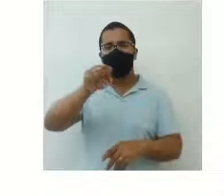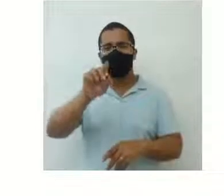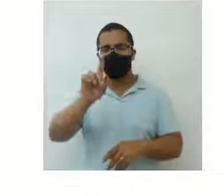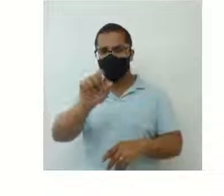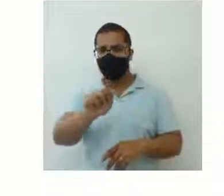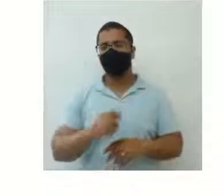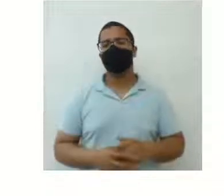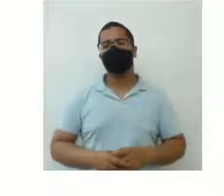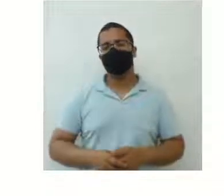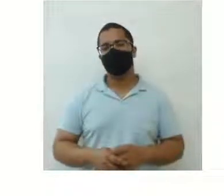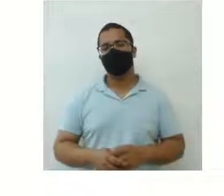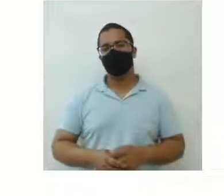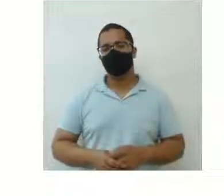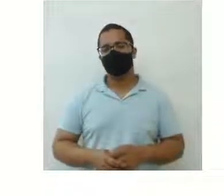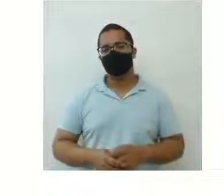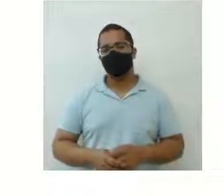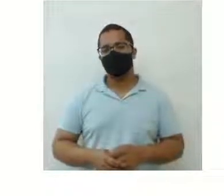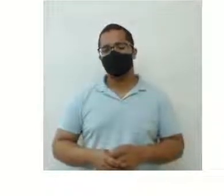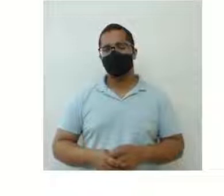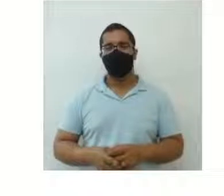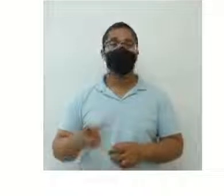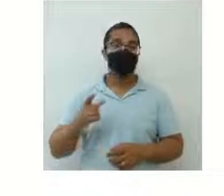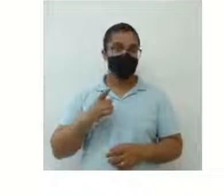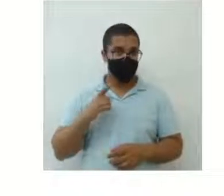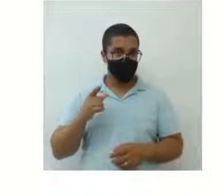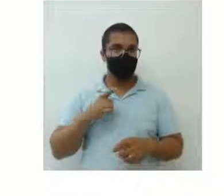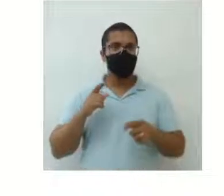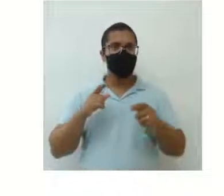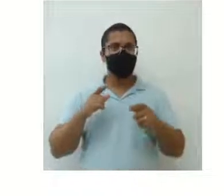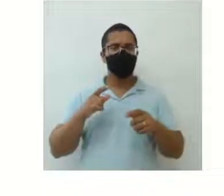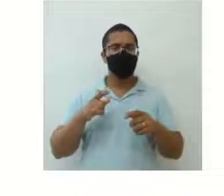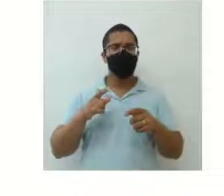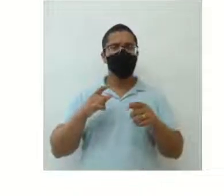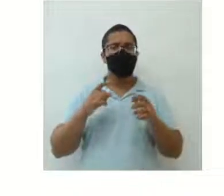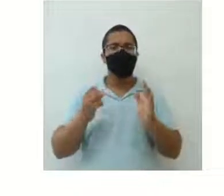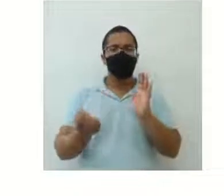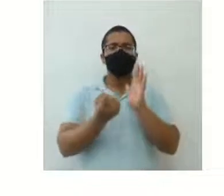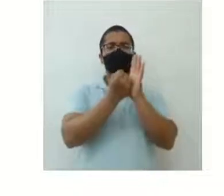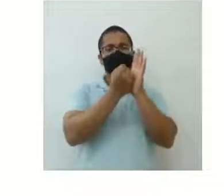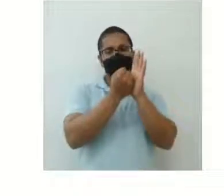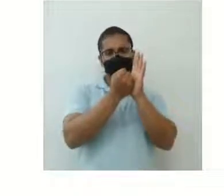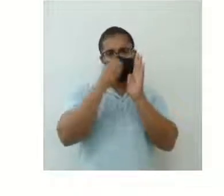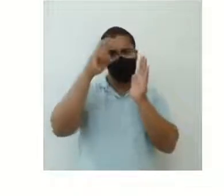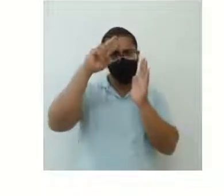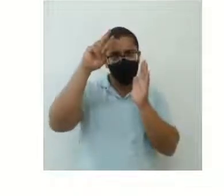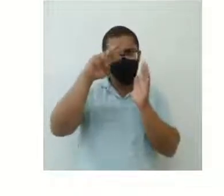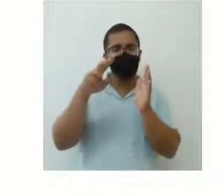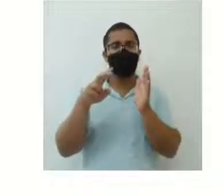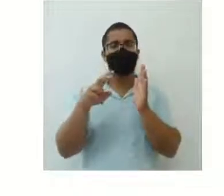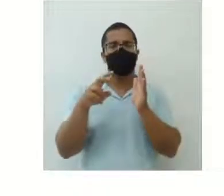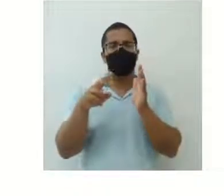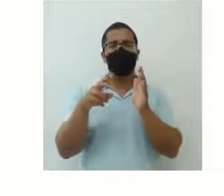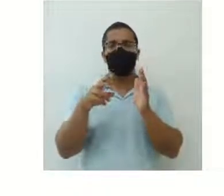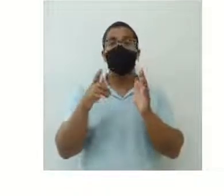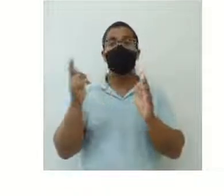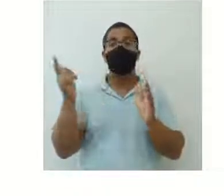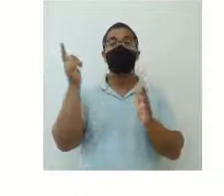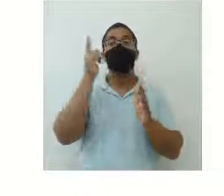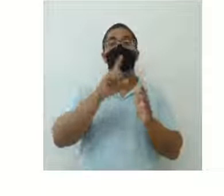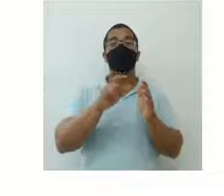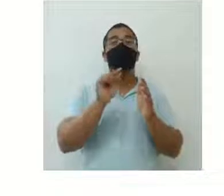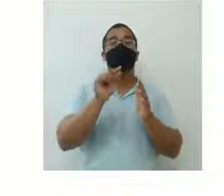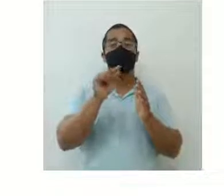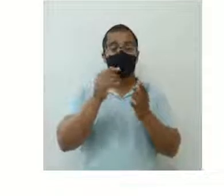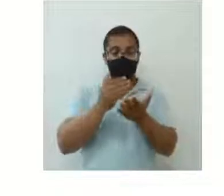Para a configuração de um cenário histórico favorável para a eclosão da Primeira